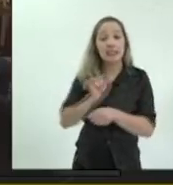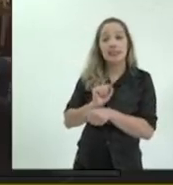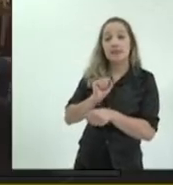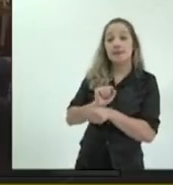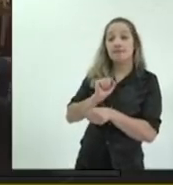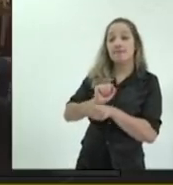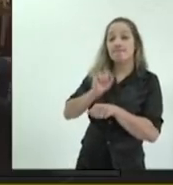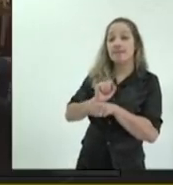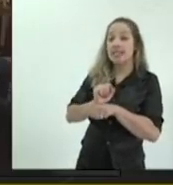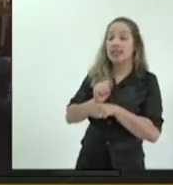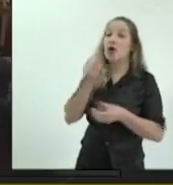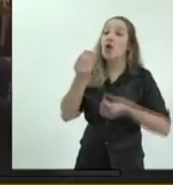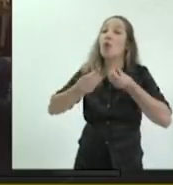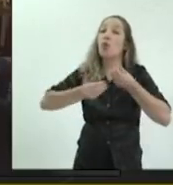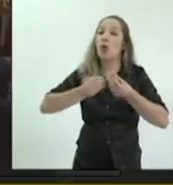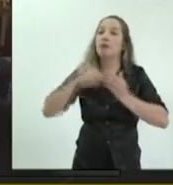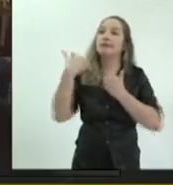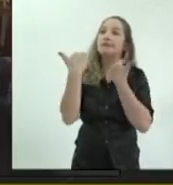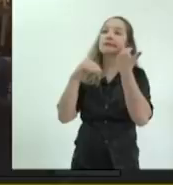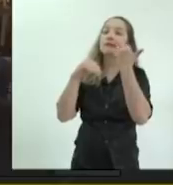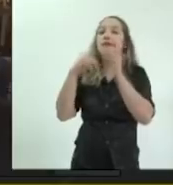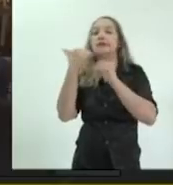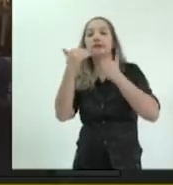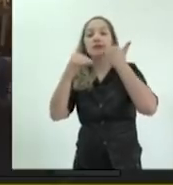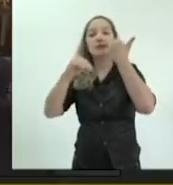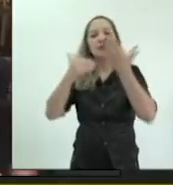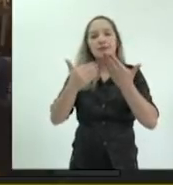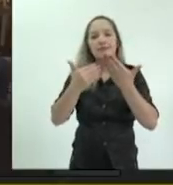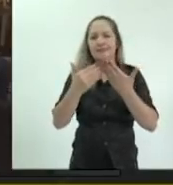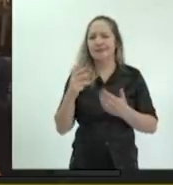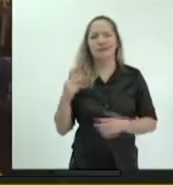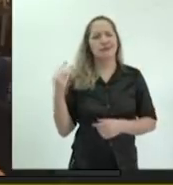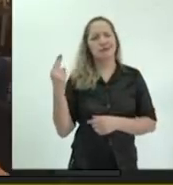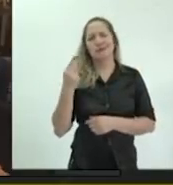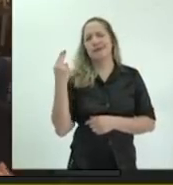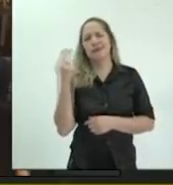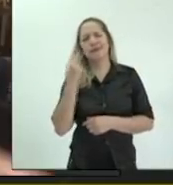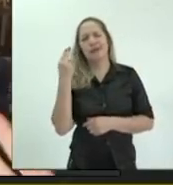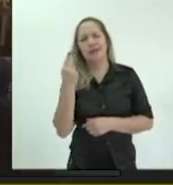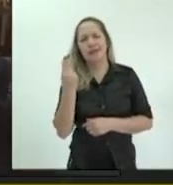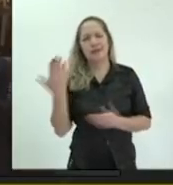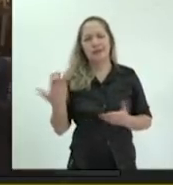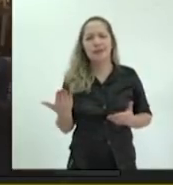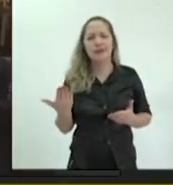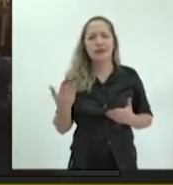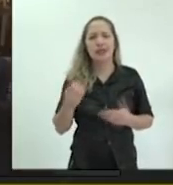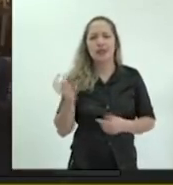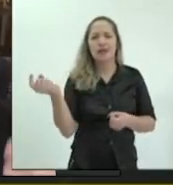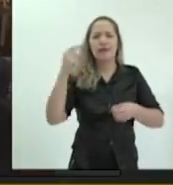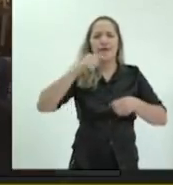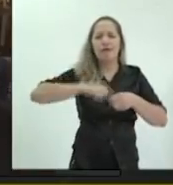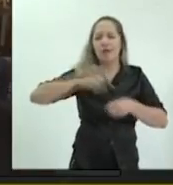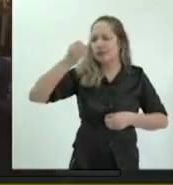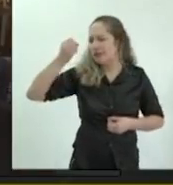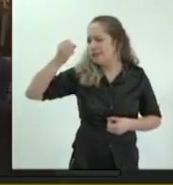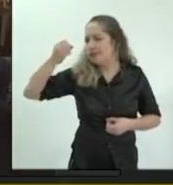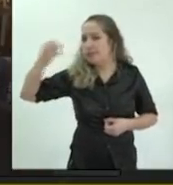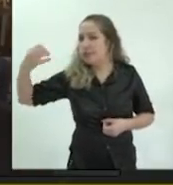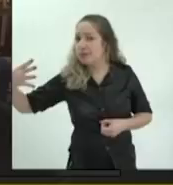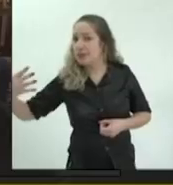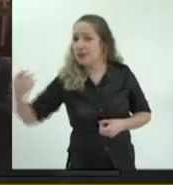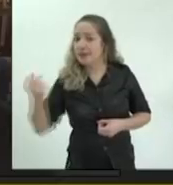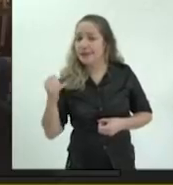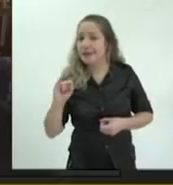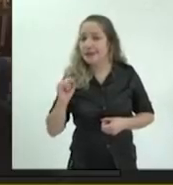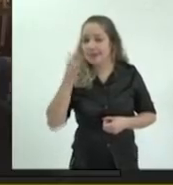o desenrolar das coisas, né? Não adianta um destino reabrir se a pessoa não tiver aberta à possibilidade de viajar